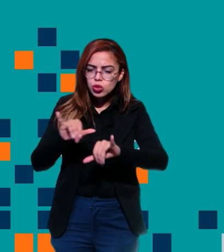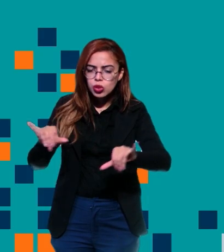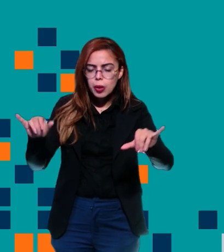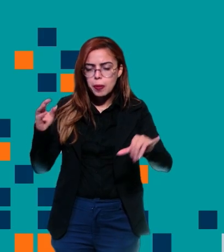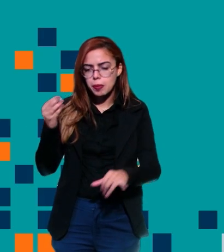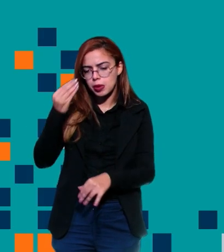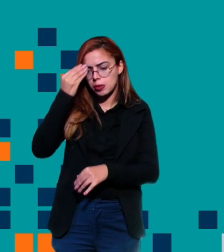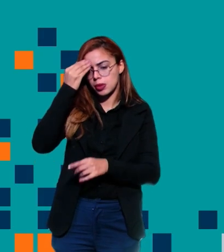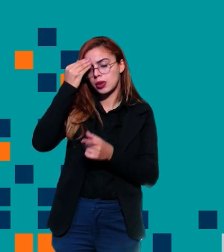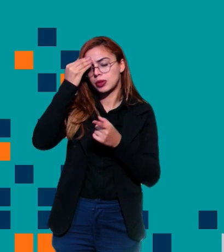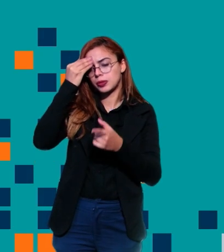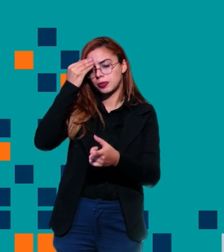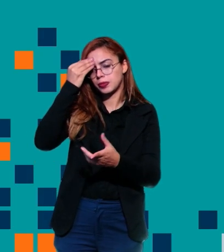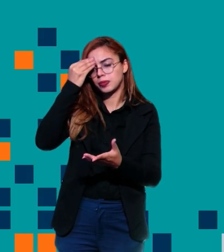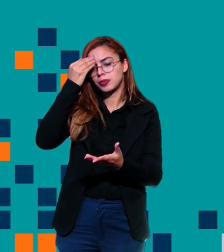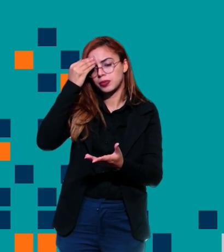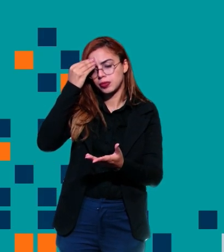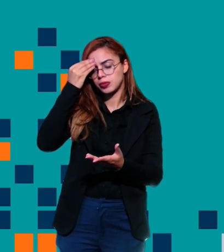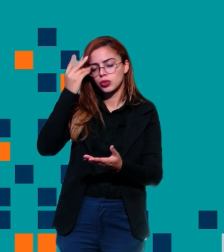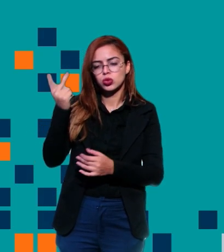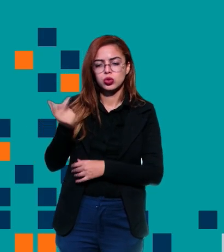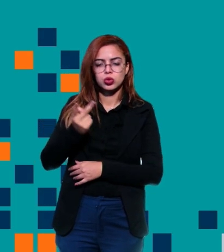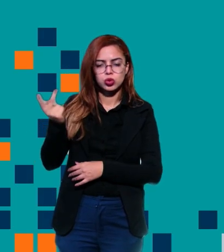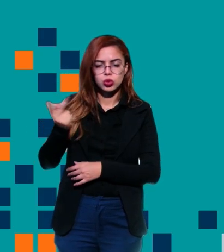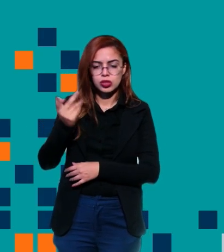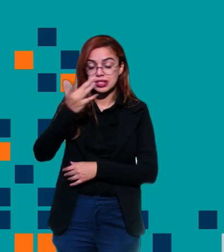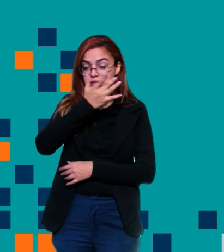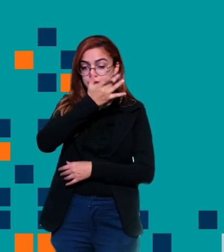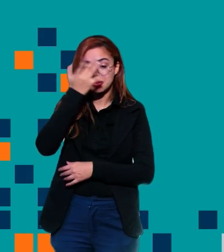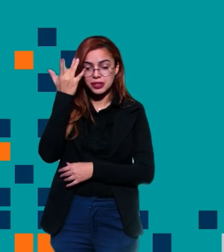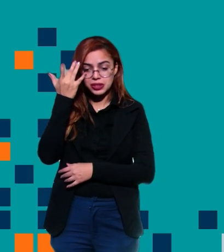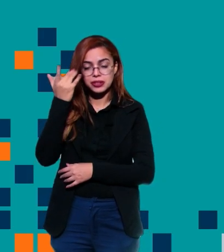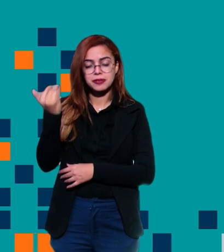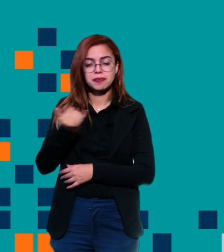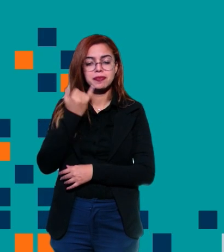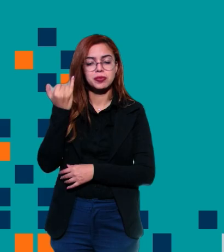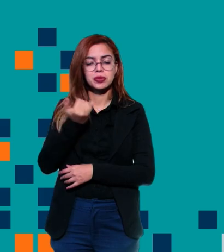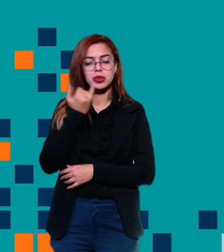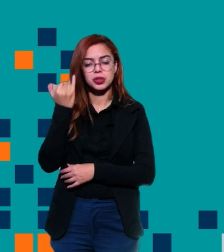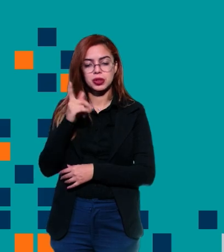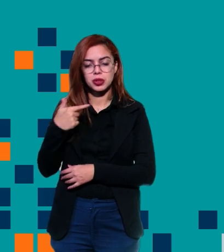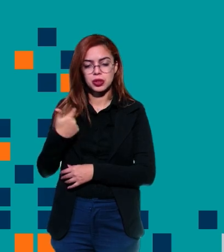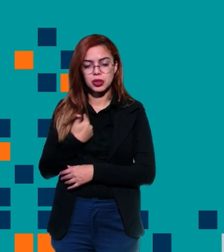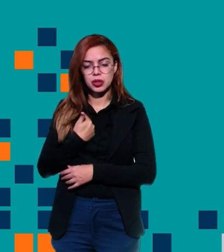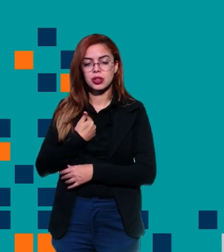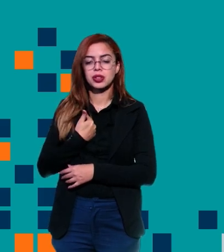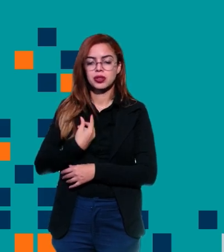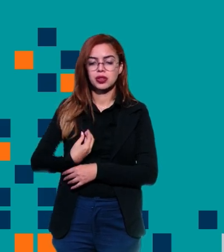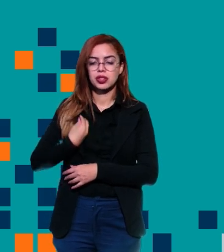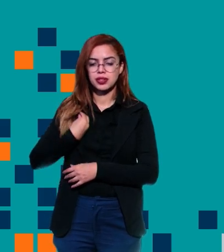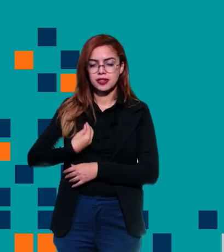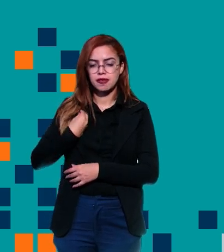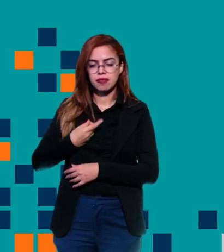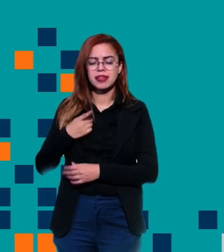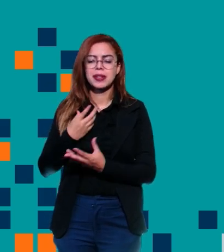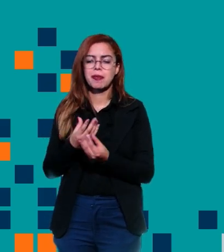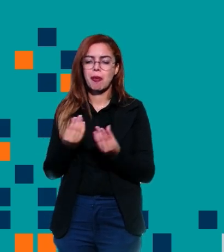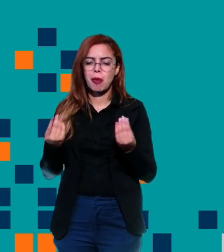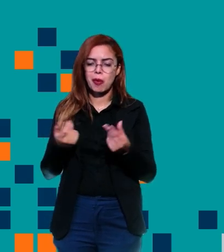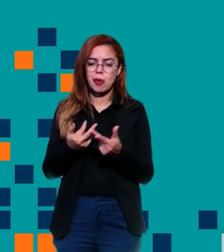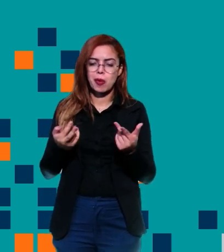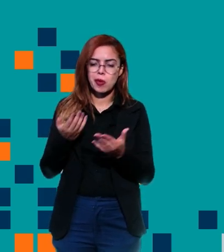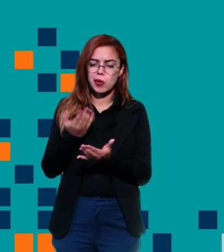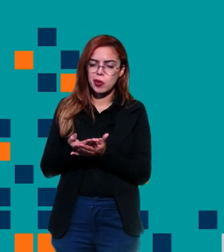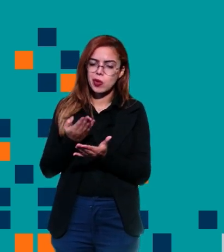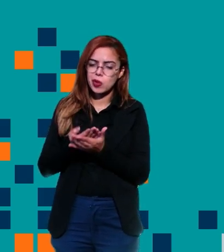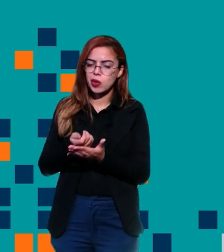memória desses dois personagens tão importantes para a nossa vida, né? E tem muita coisa para estudar ainda, né, Tiago?